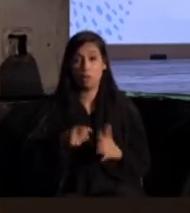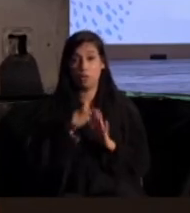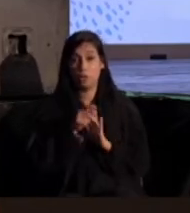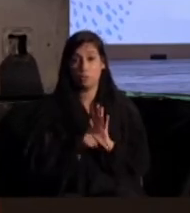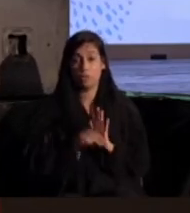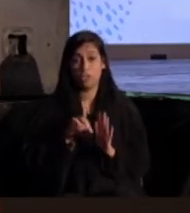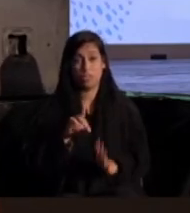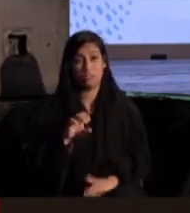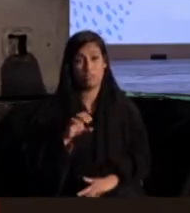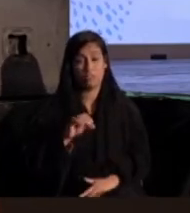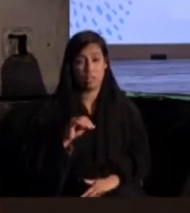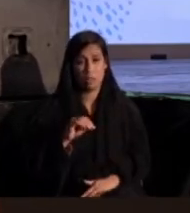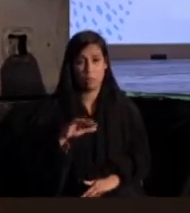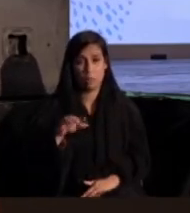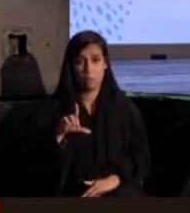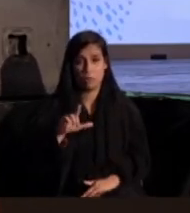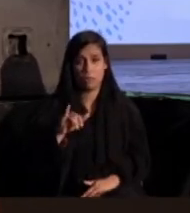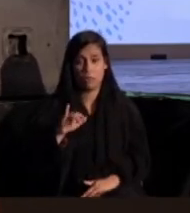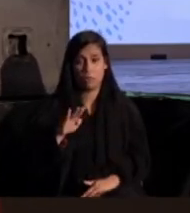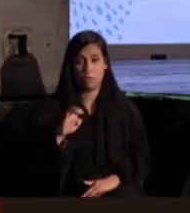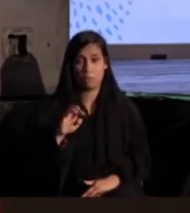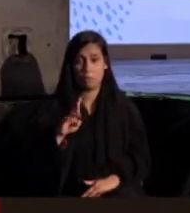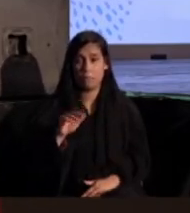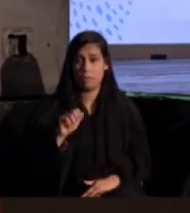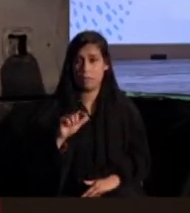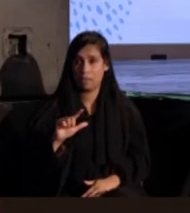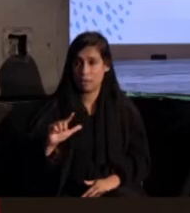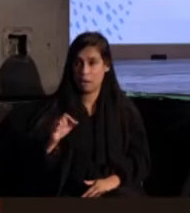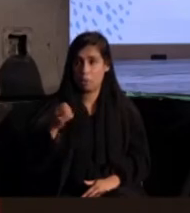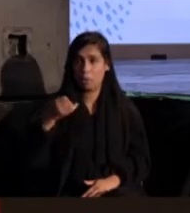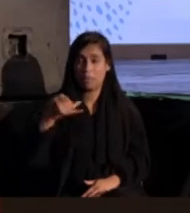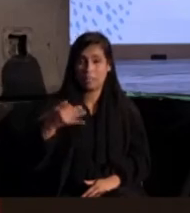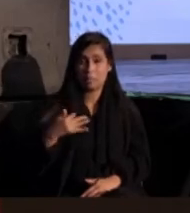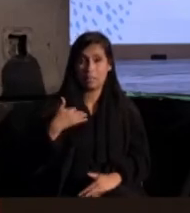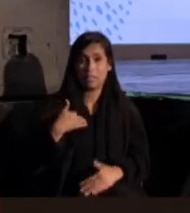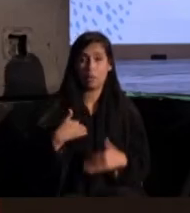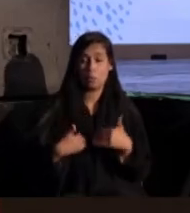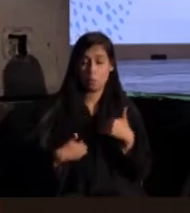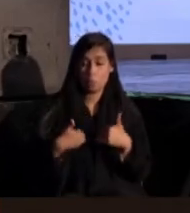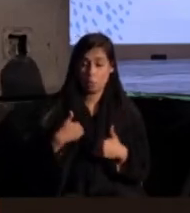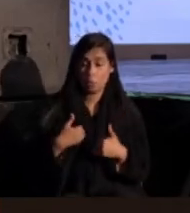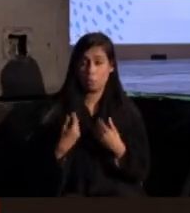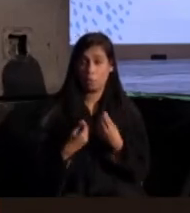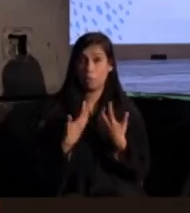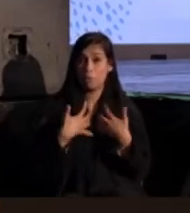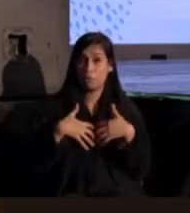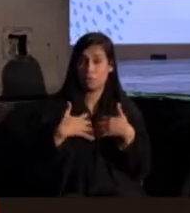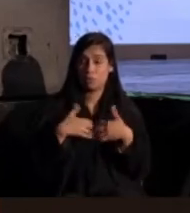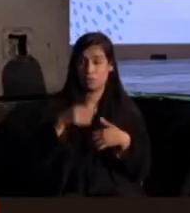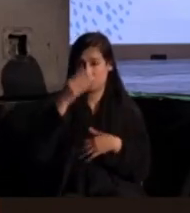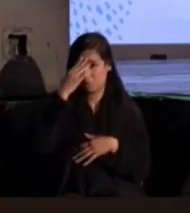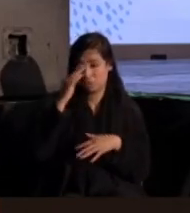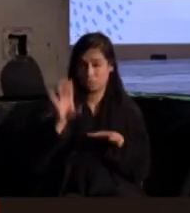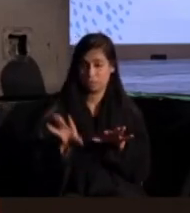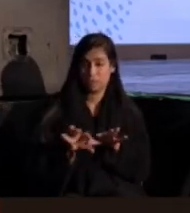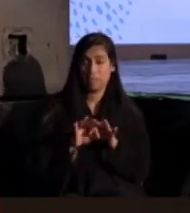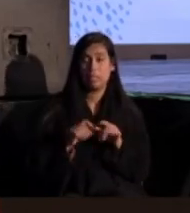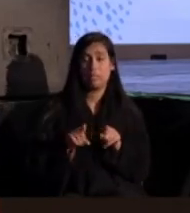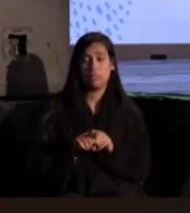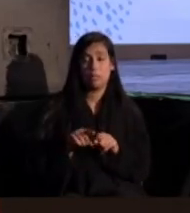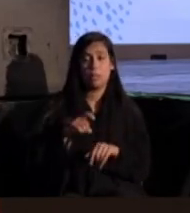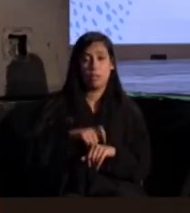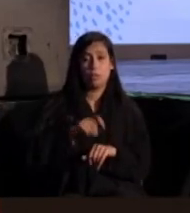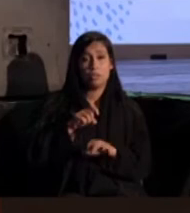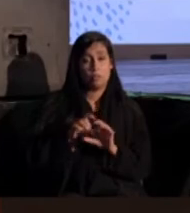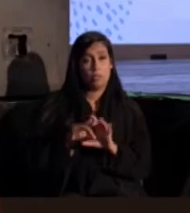é transformar todo mundo em corpo-mercadoria, corpo-ferramenta. E aí isso vai restar menos tempo livre. Esse